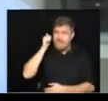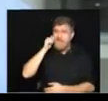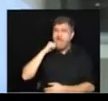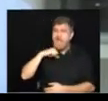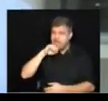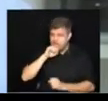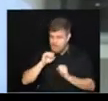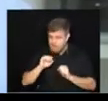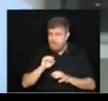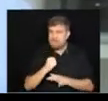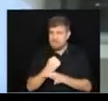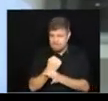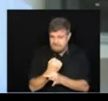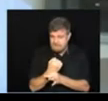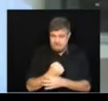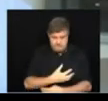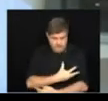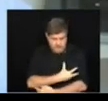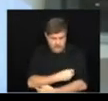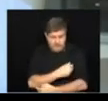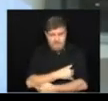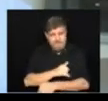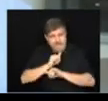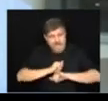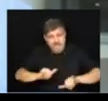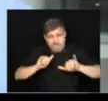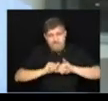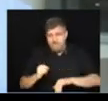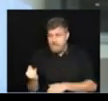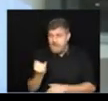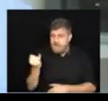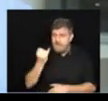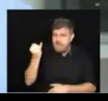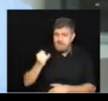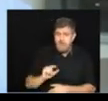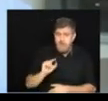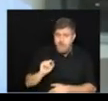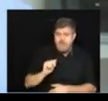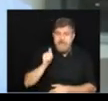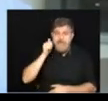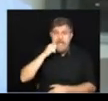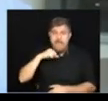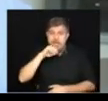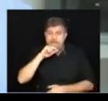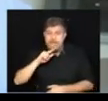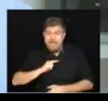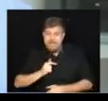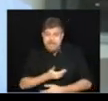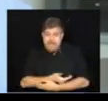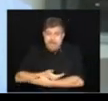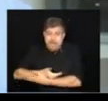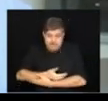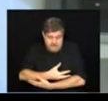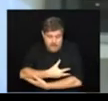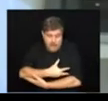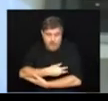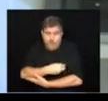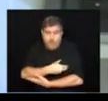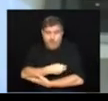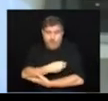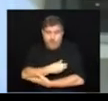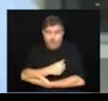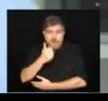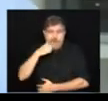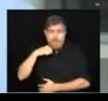com segurança, essa é uma mensagem importante às mãezinhas lactantes, ou seja, mesmo aquelas